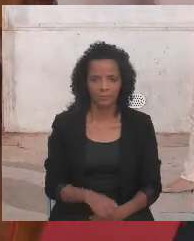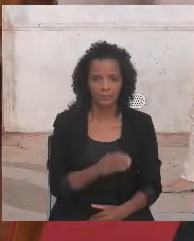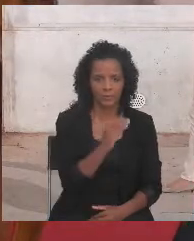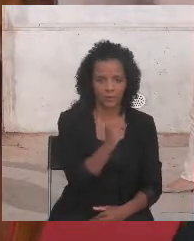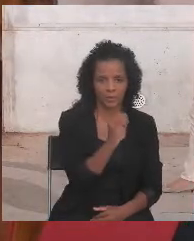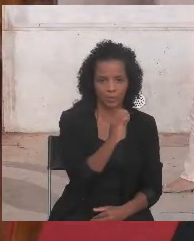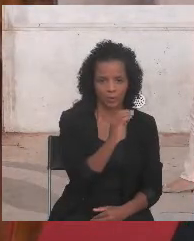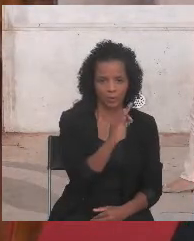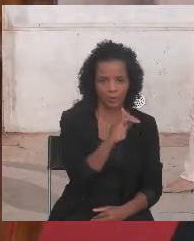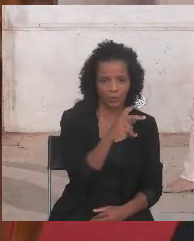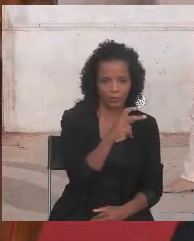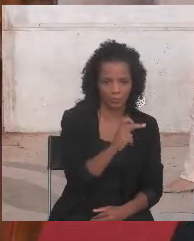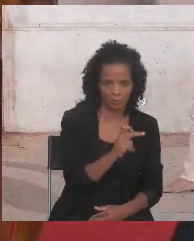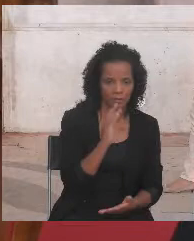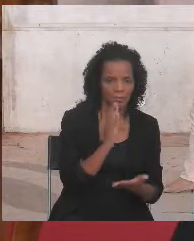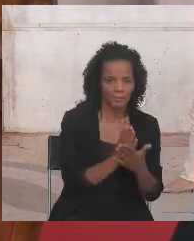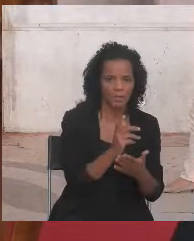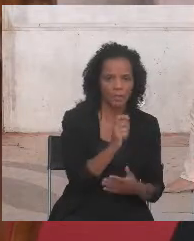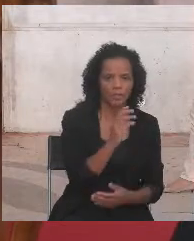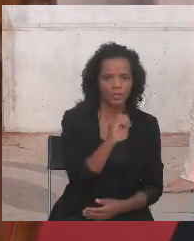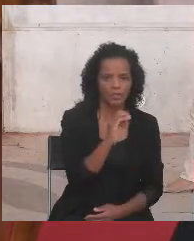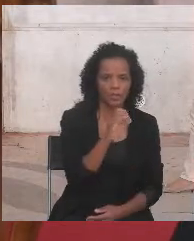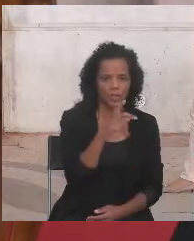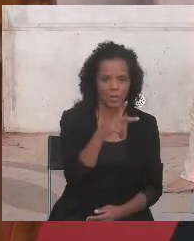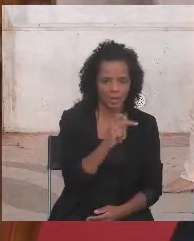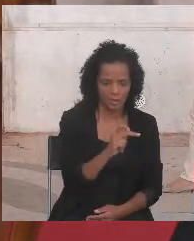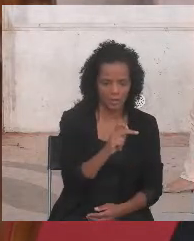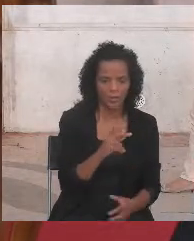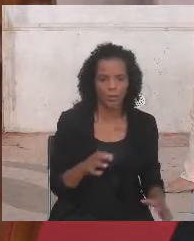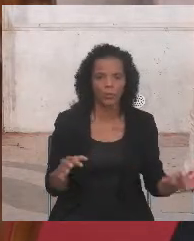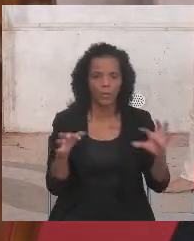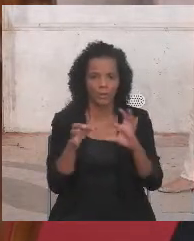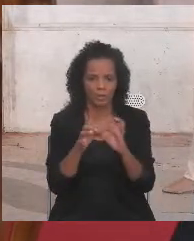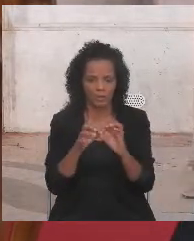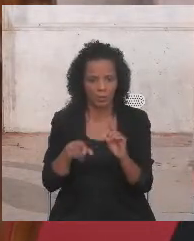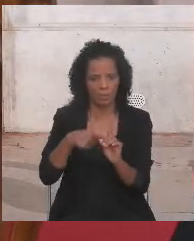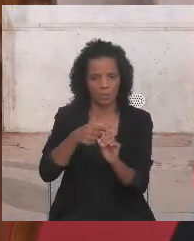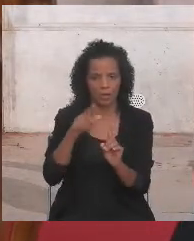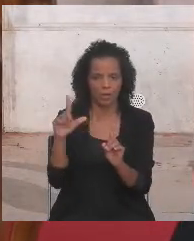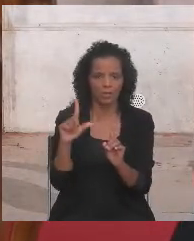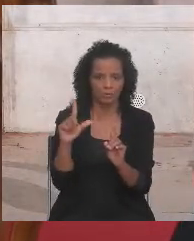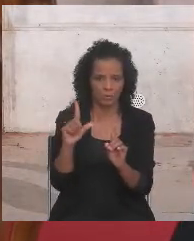Sofia Costa Escária, Coligação Mais Lisboa.